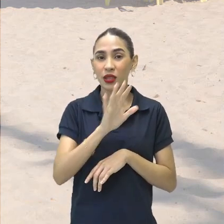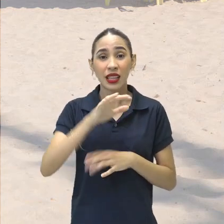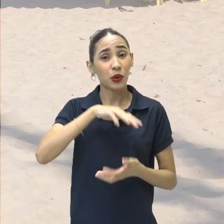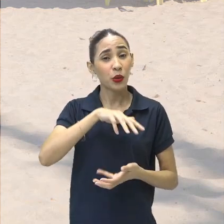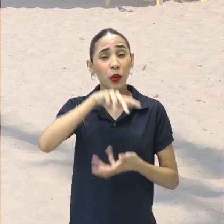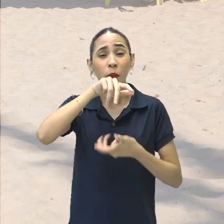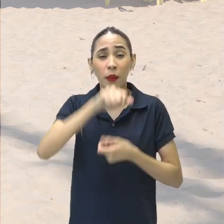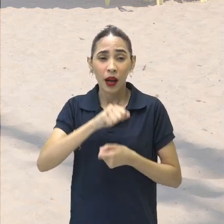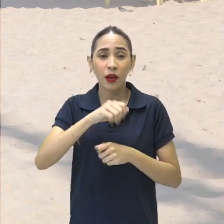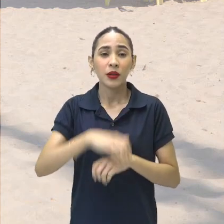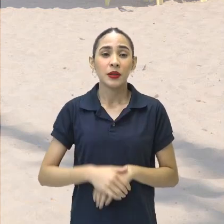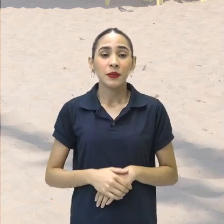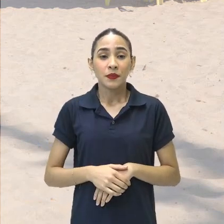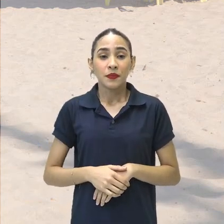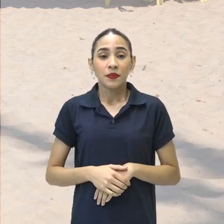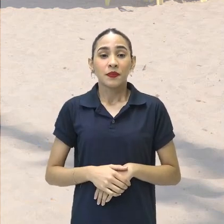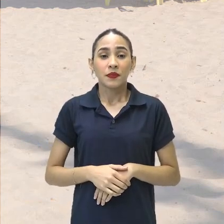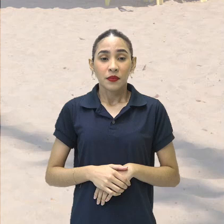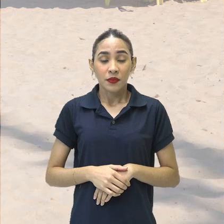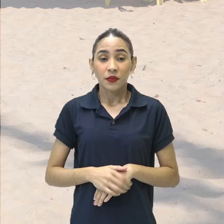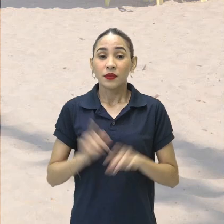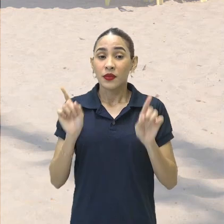globais. Então vamos